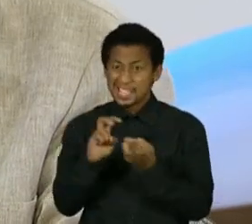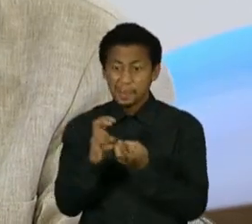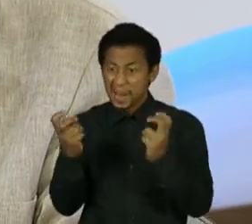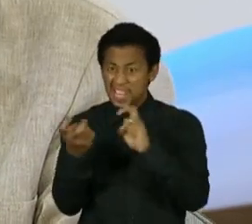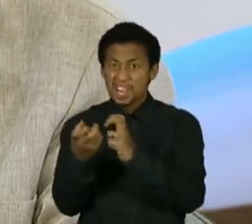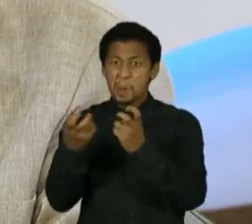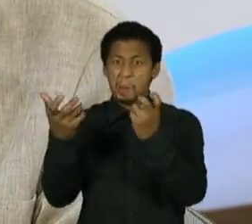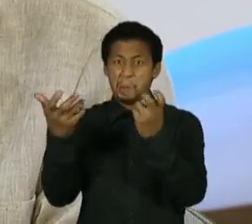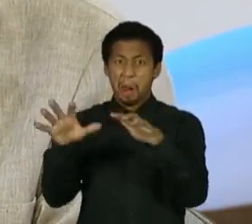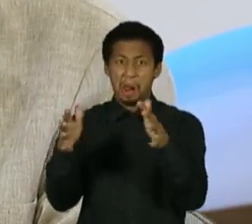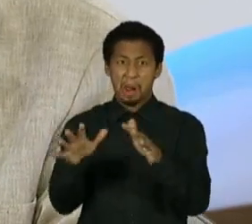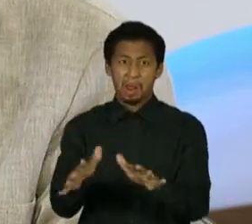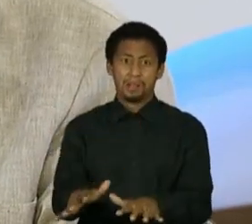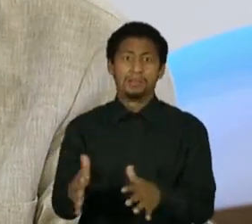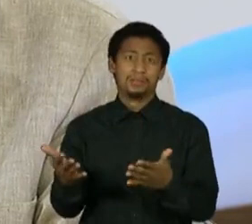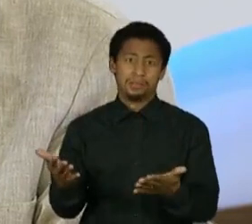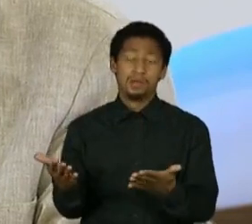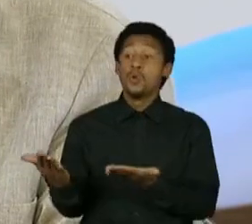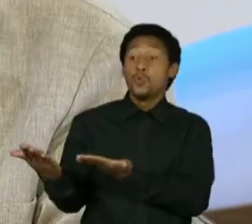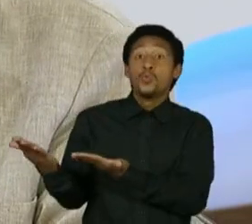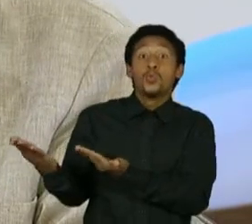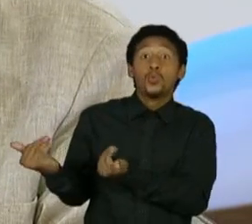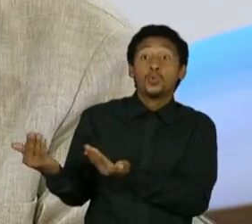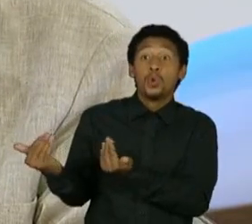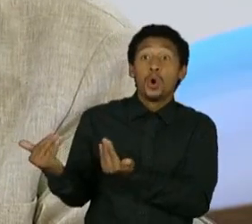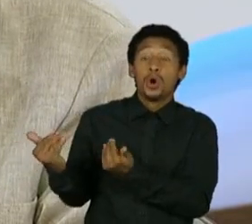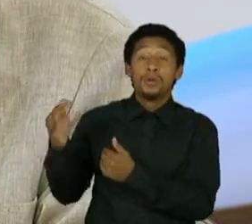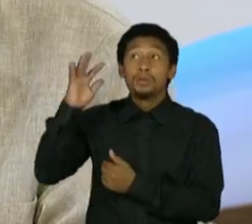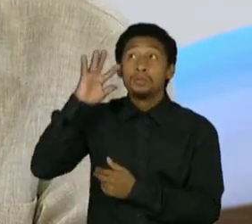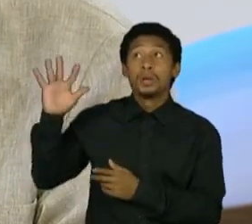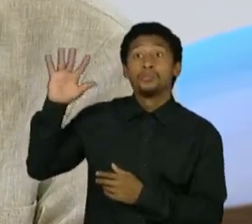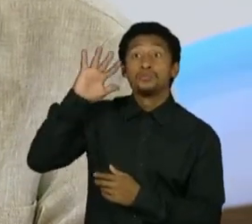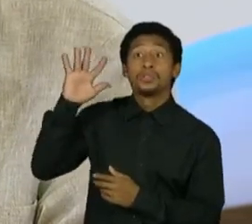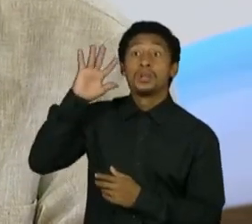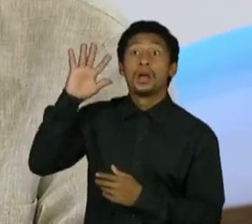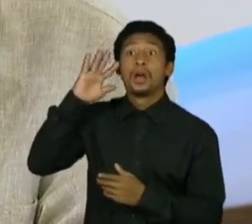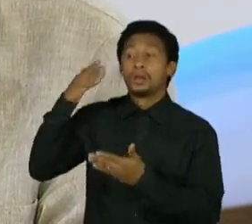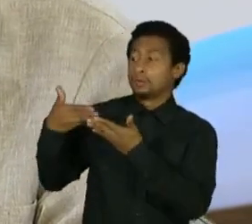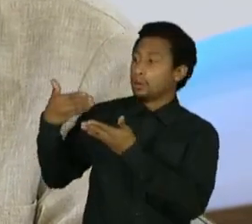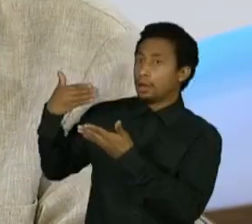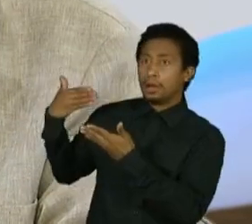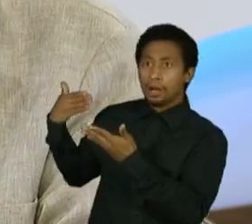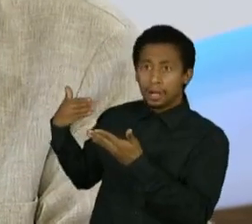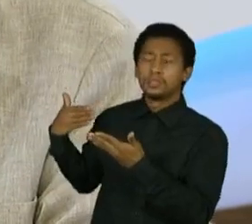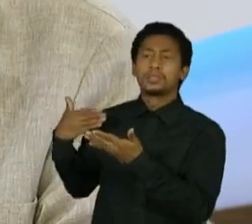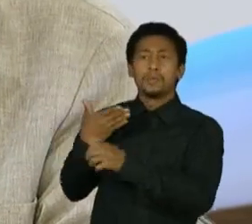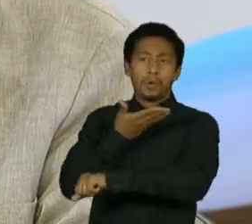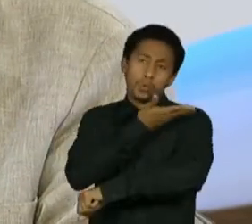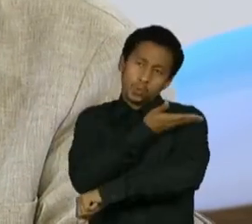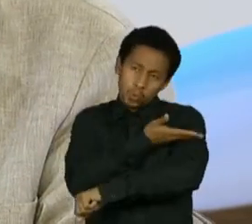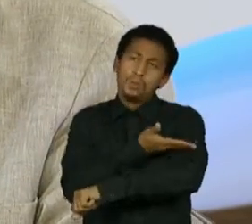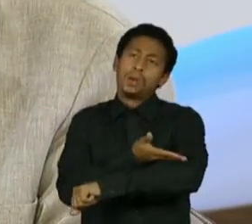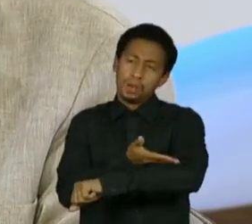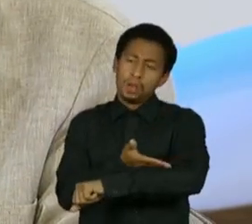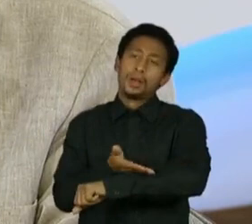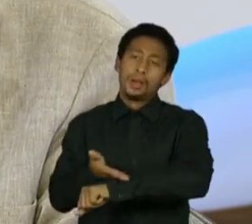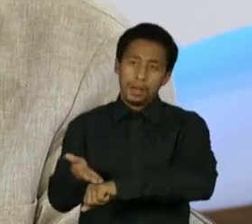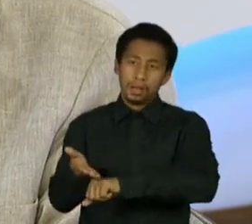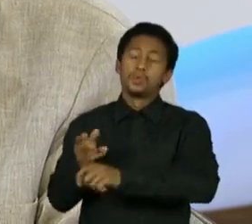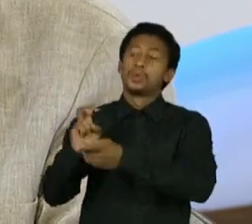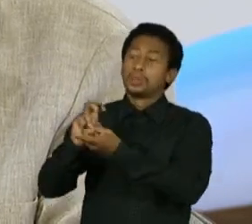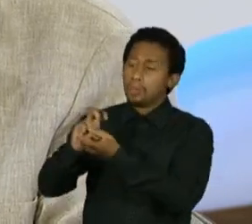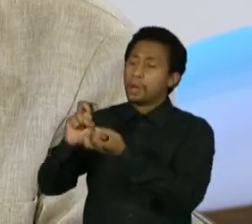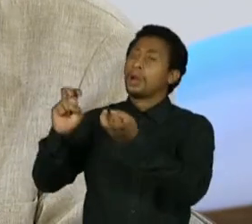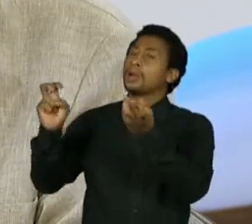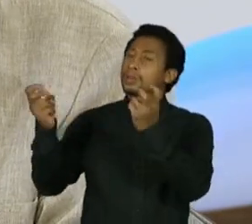novas gerações que pensaram que aquilo que eles eram doutrinados a escutar no auditório do